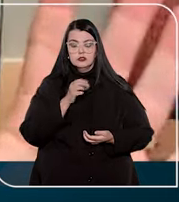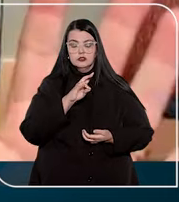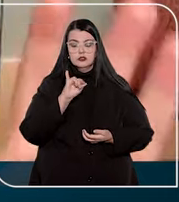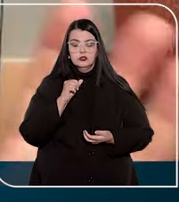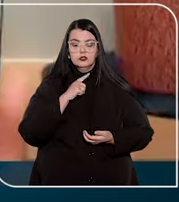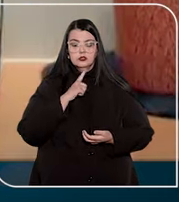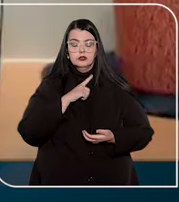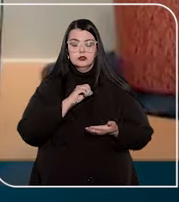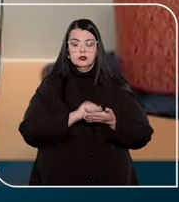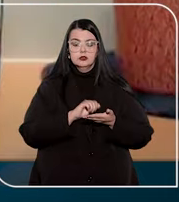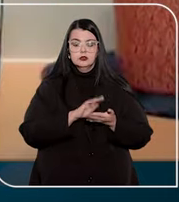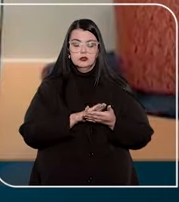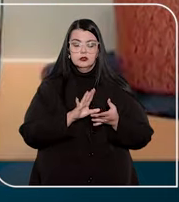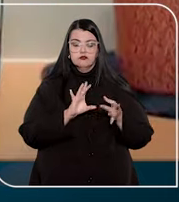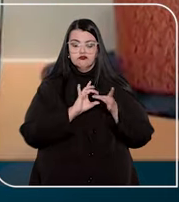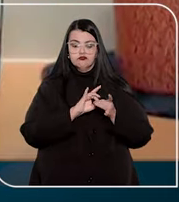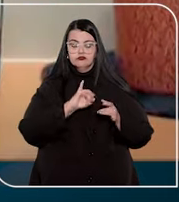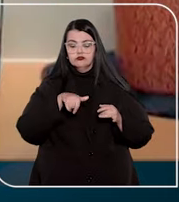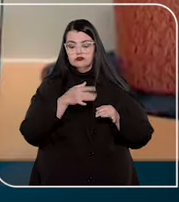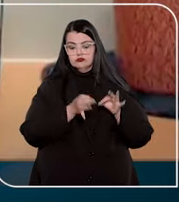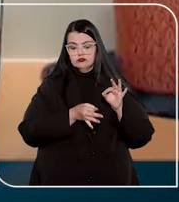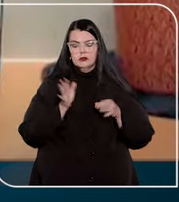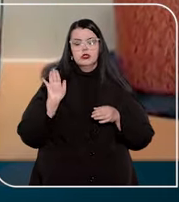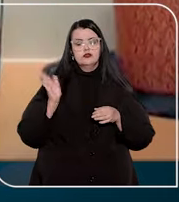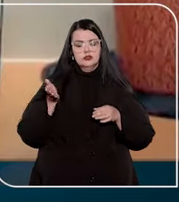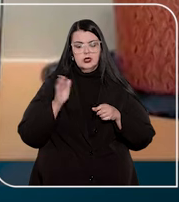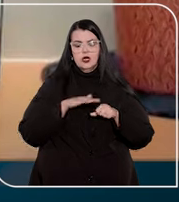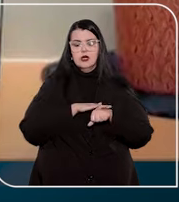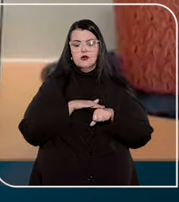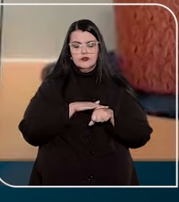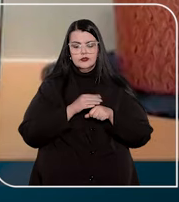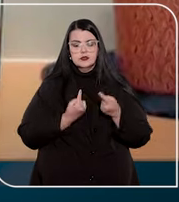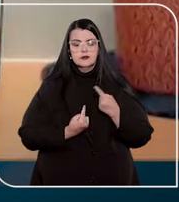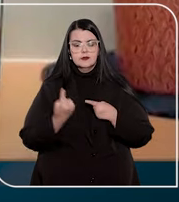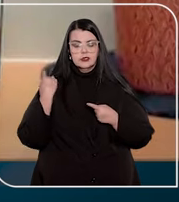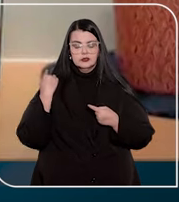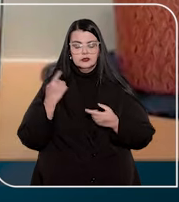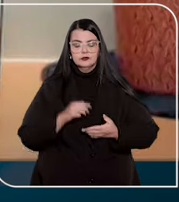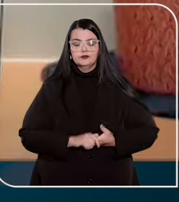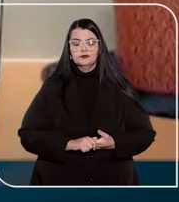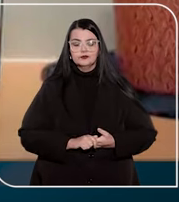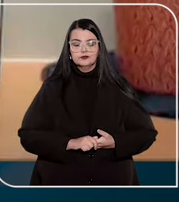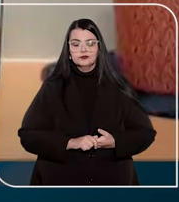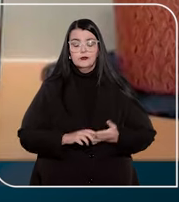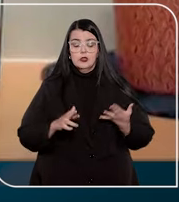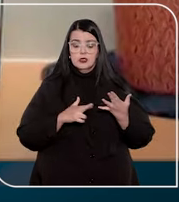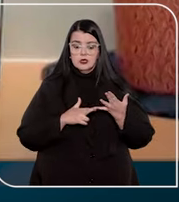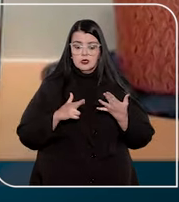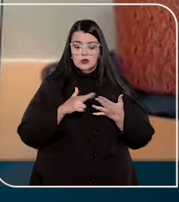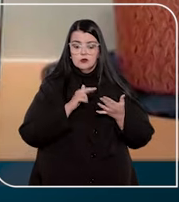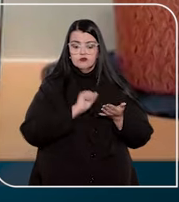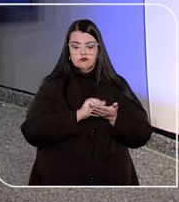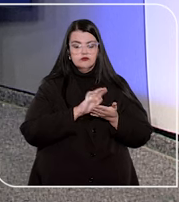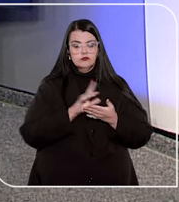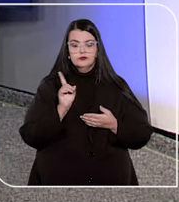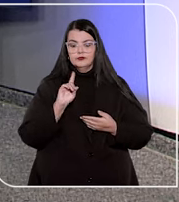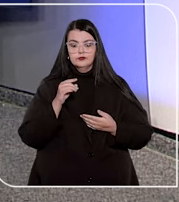ocorreu a coisa julgada que nós já conversamos anteriormente. E aí, o recurso está fulminado, não é mais